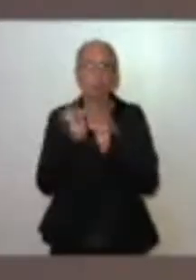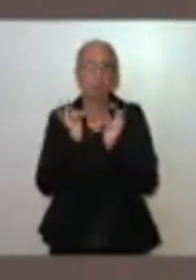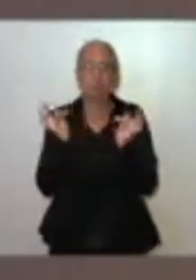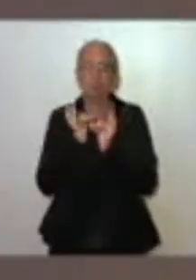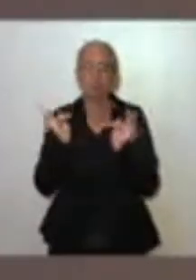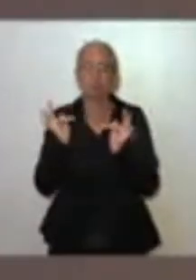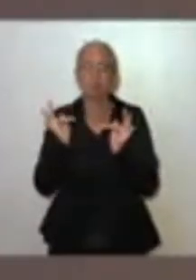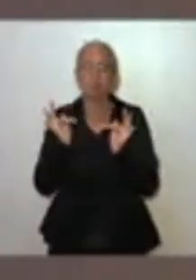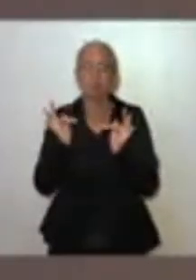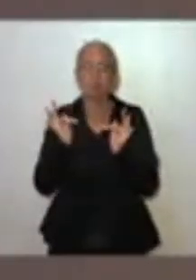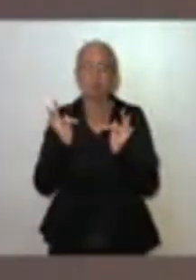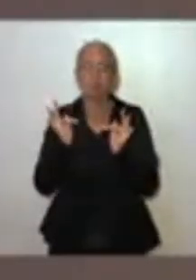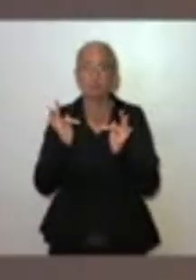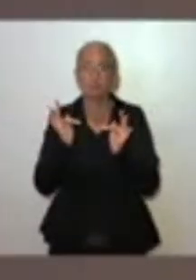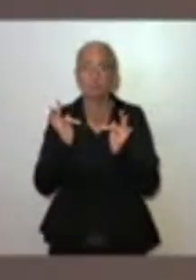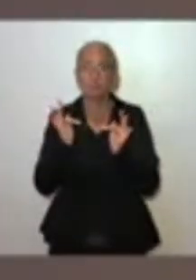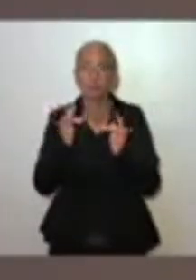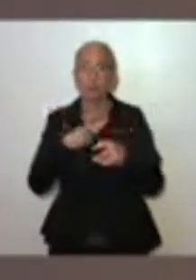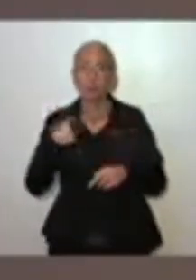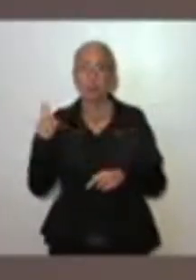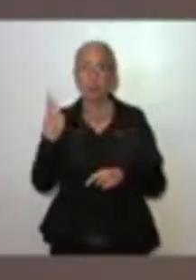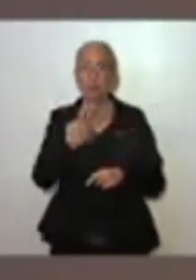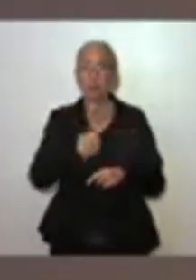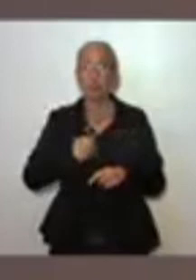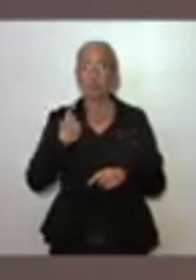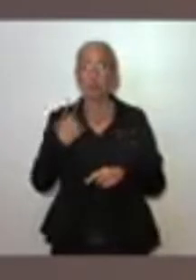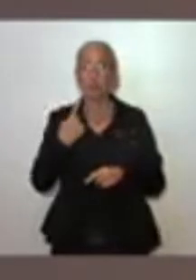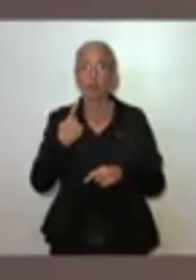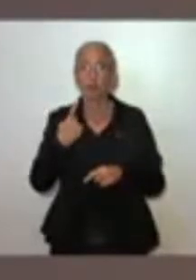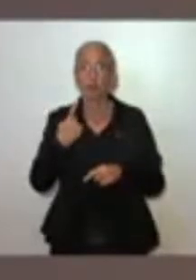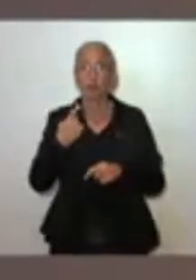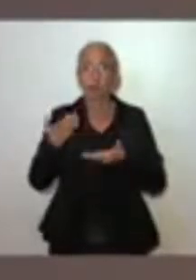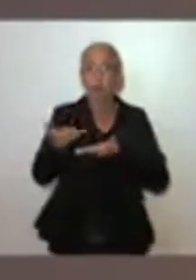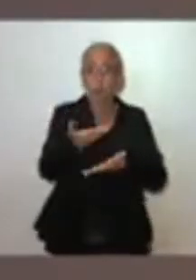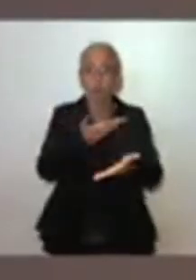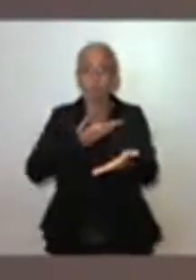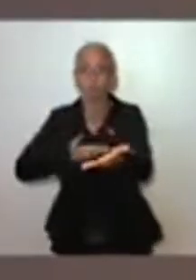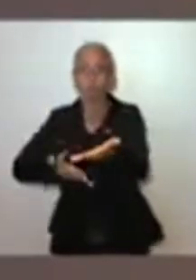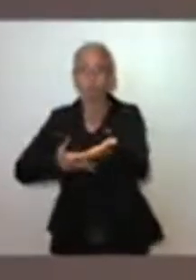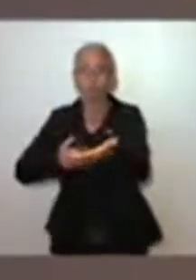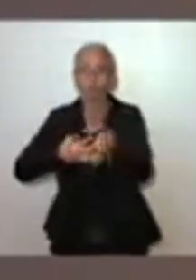o que a gente dá a gente recebe